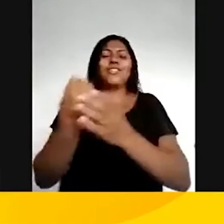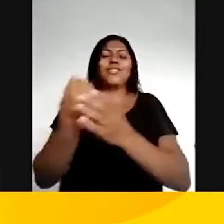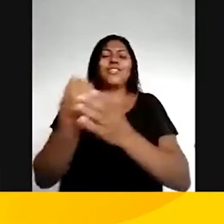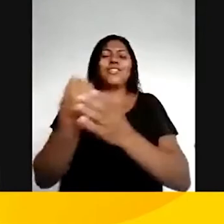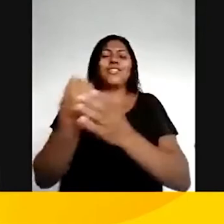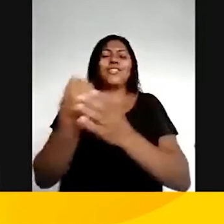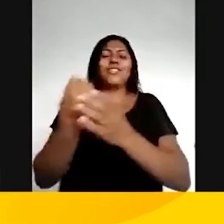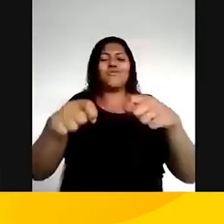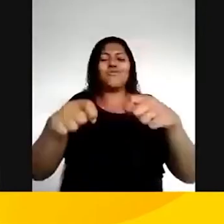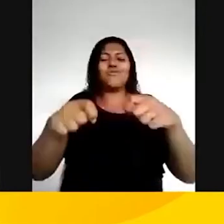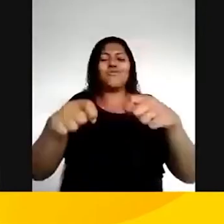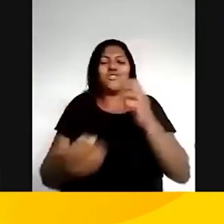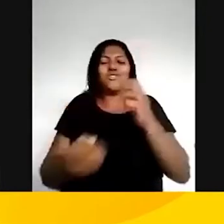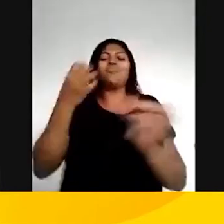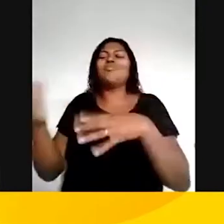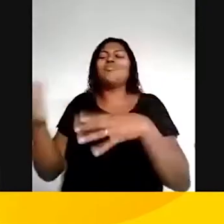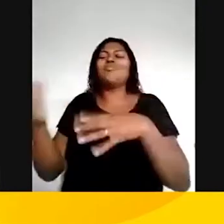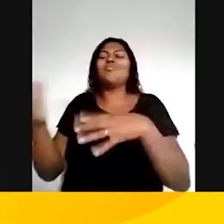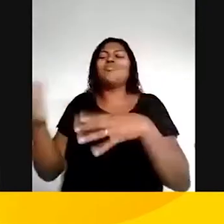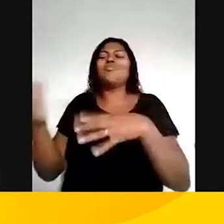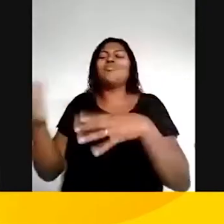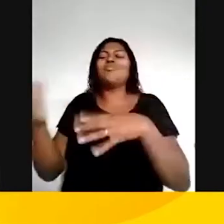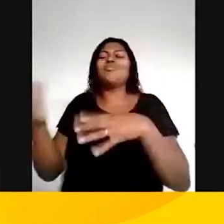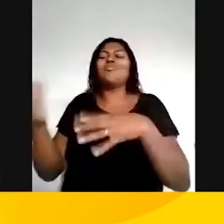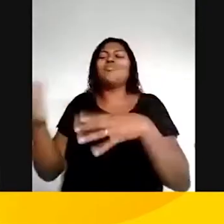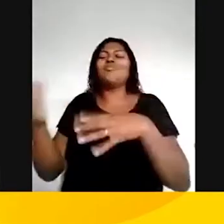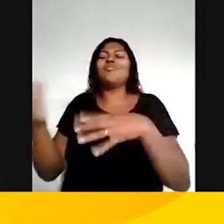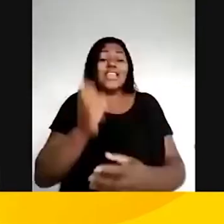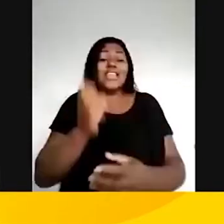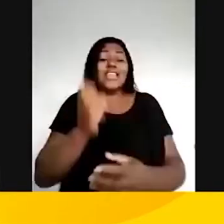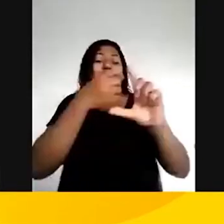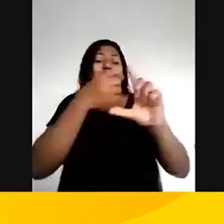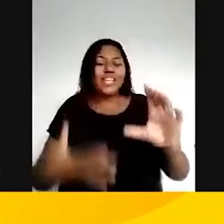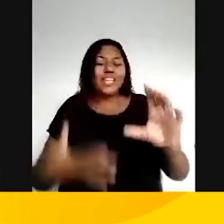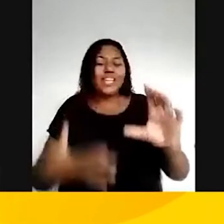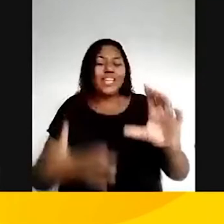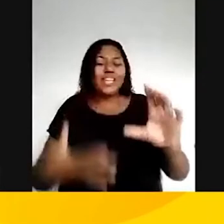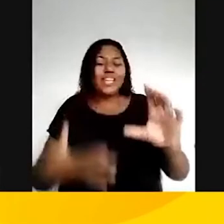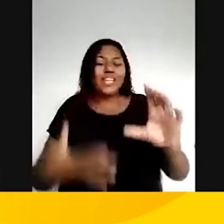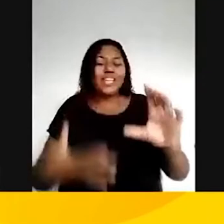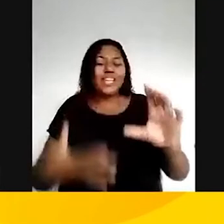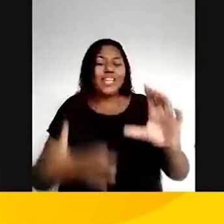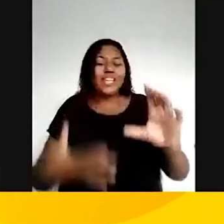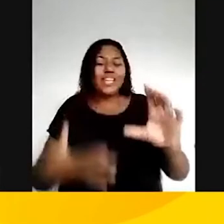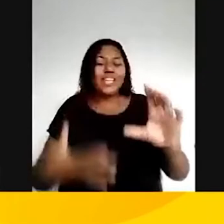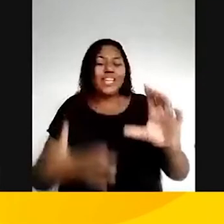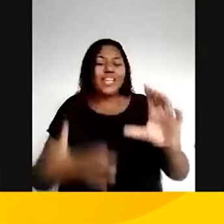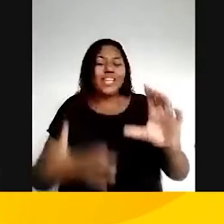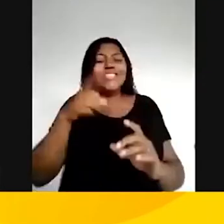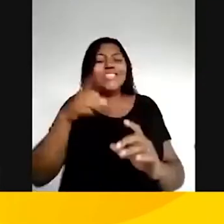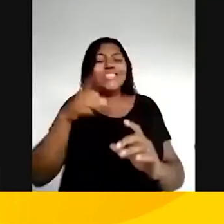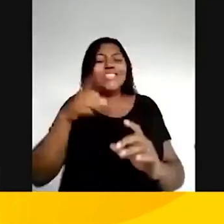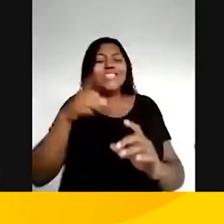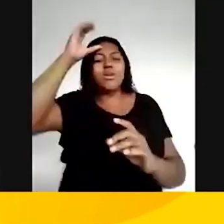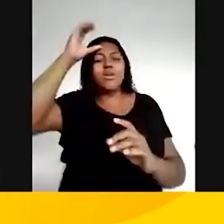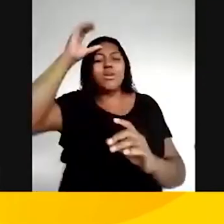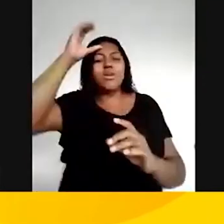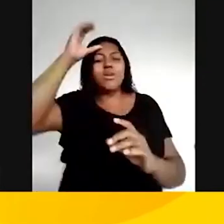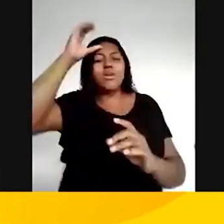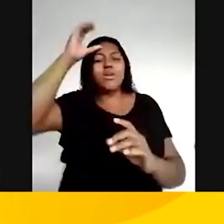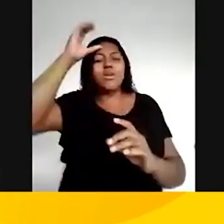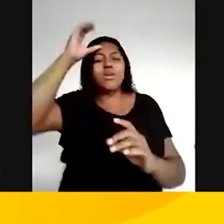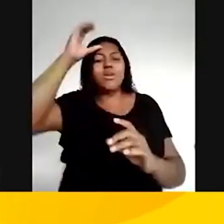reinventarmos. Essa é uma característica de quem produz conhecimento. Não há nada que possa